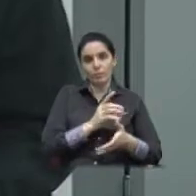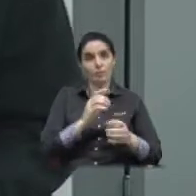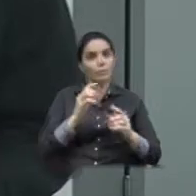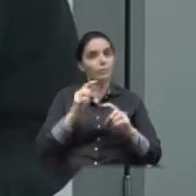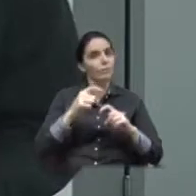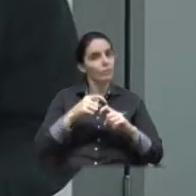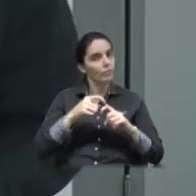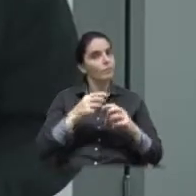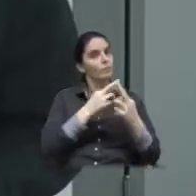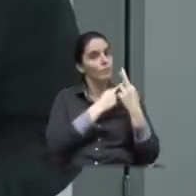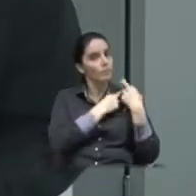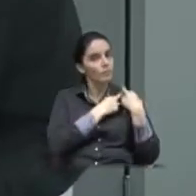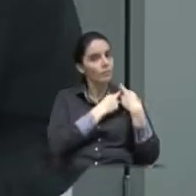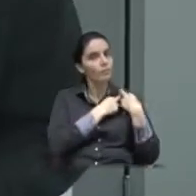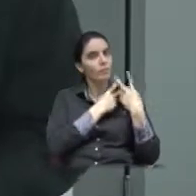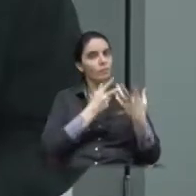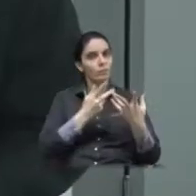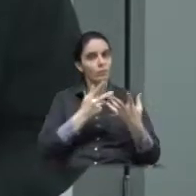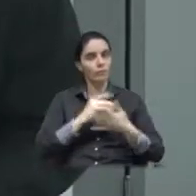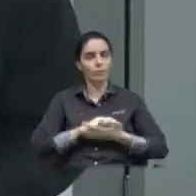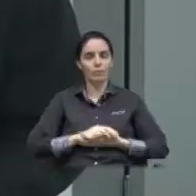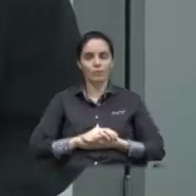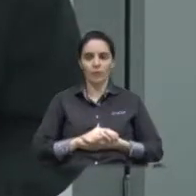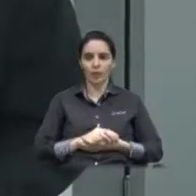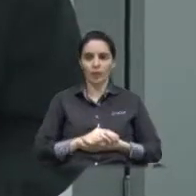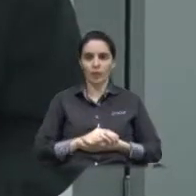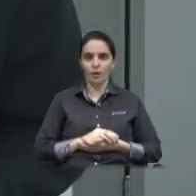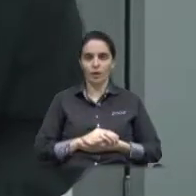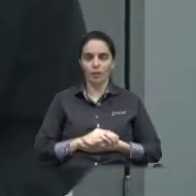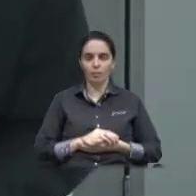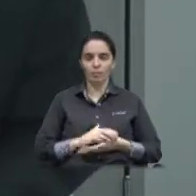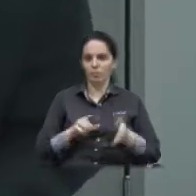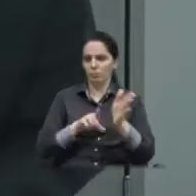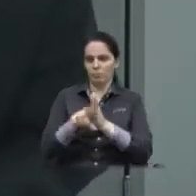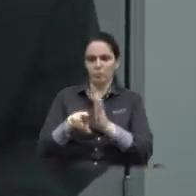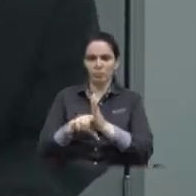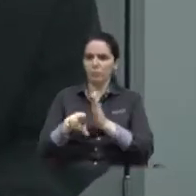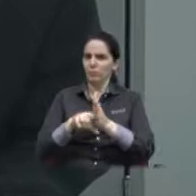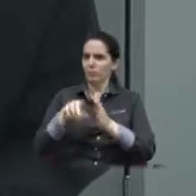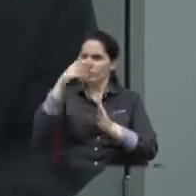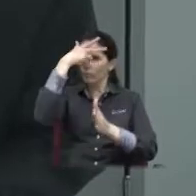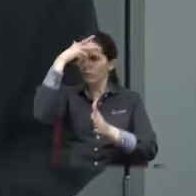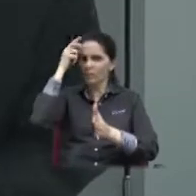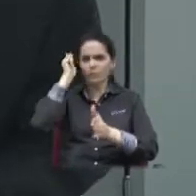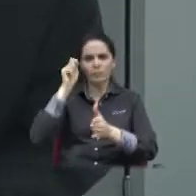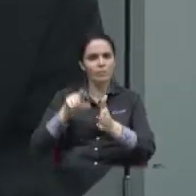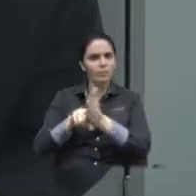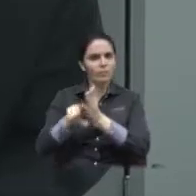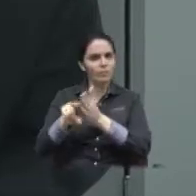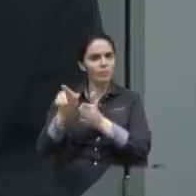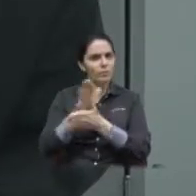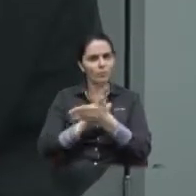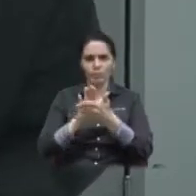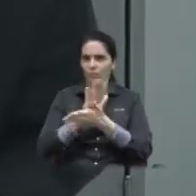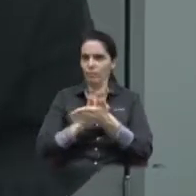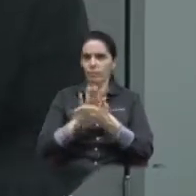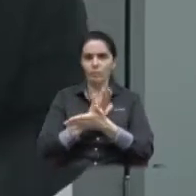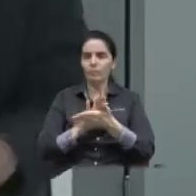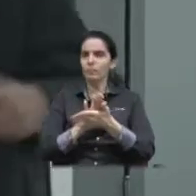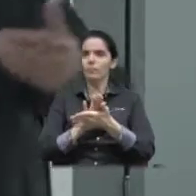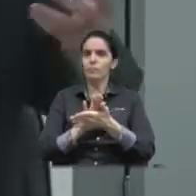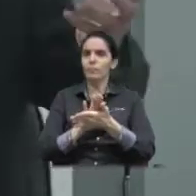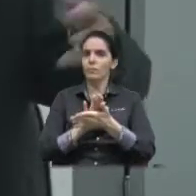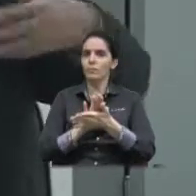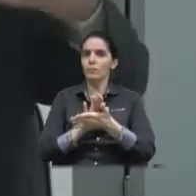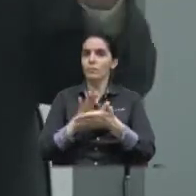costas, né? Então, acho que é muito pertinente isso daí, né? Acho que não tem que questionar, acho que o executivo não tem que questionar, nós não somos soberanos. Ele pode sim